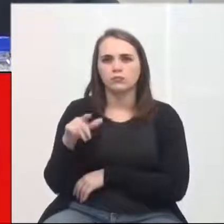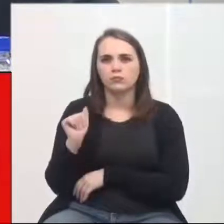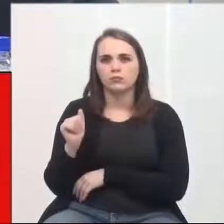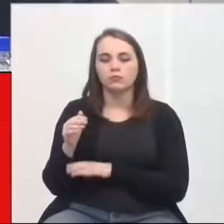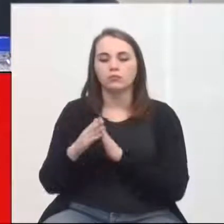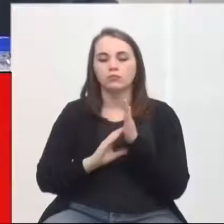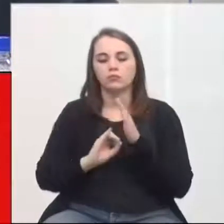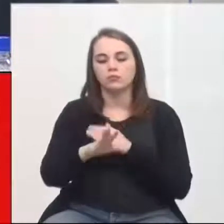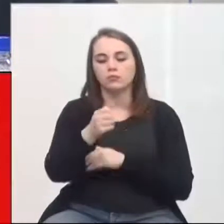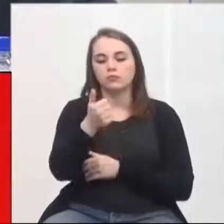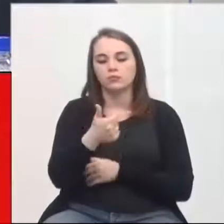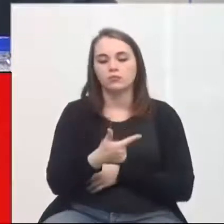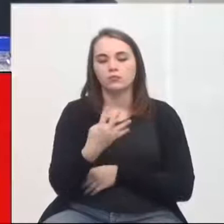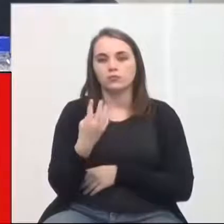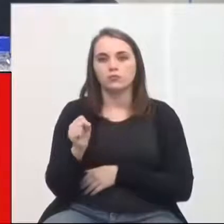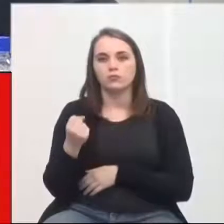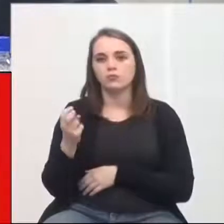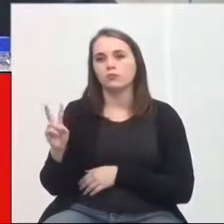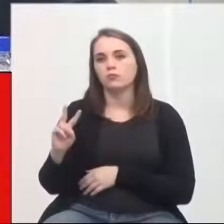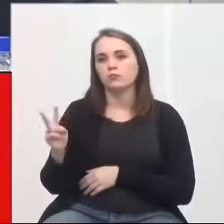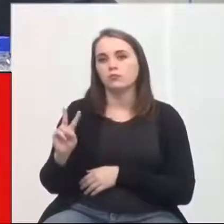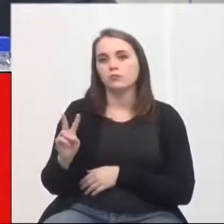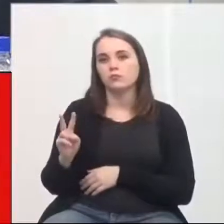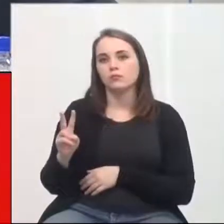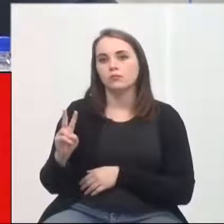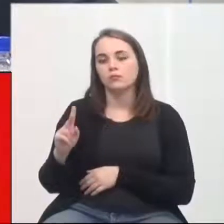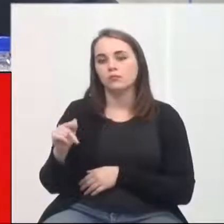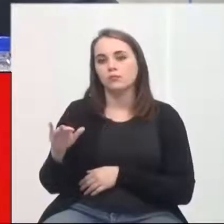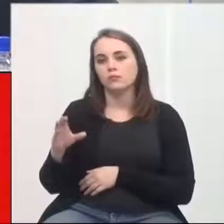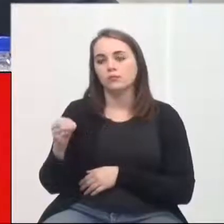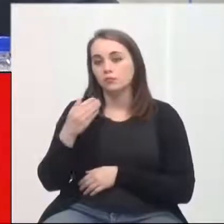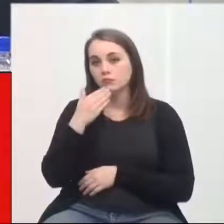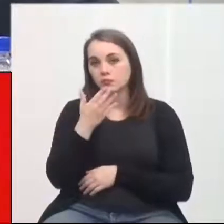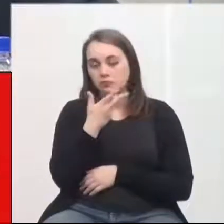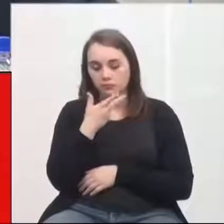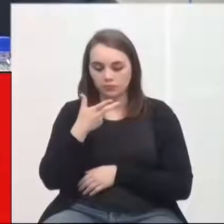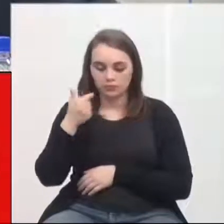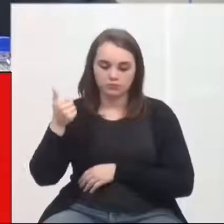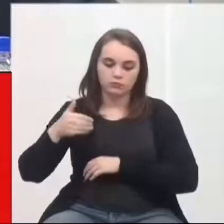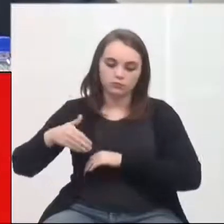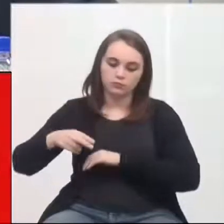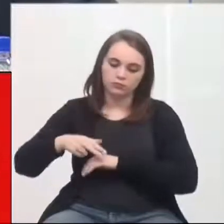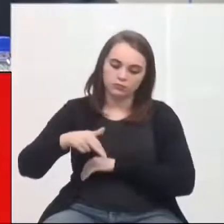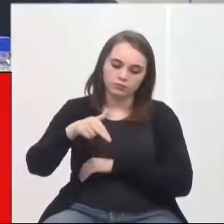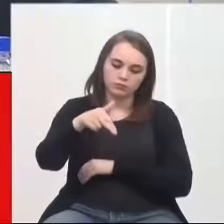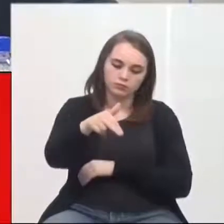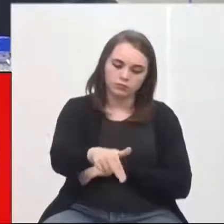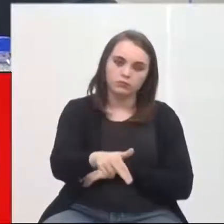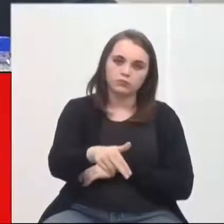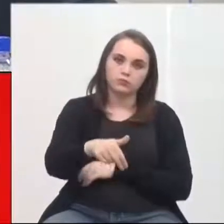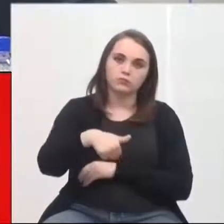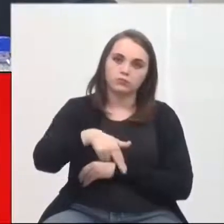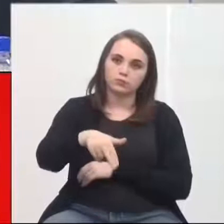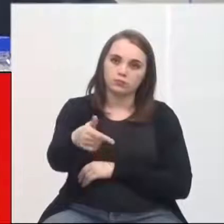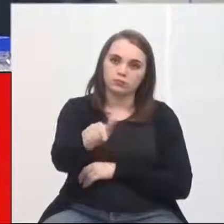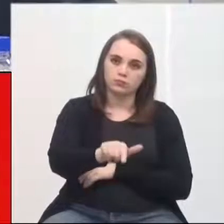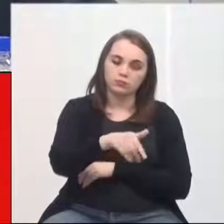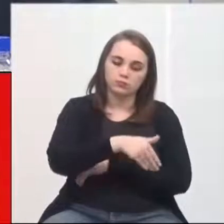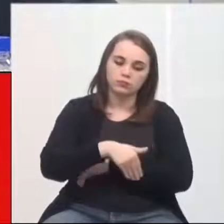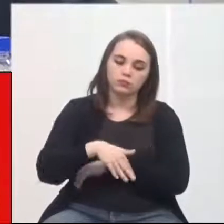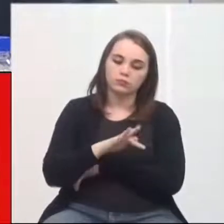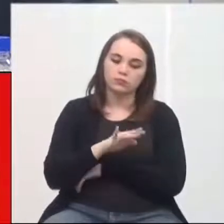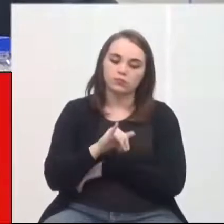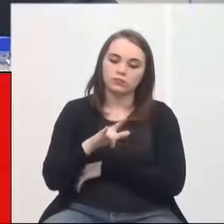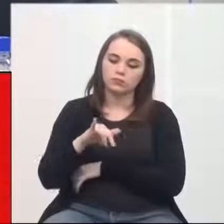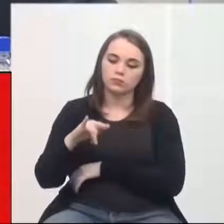Indicação 1248-2021, autor vereador Paulo Ferrarese, repintura da faixa de pedestres, localizado na rua Felipe Schmidt, de frente